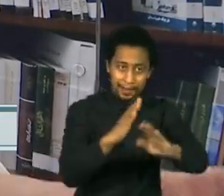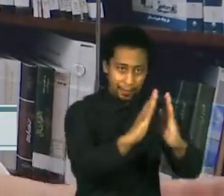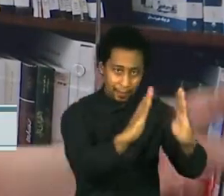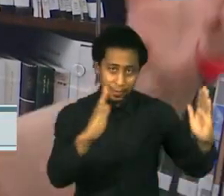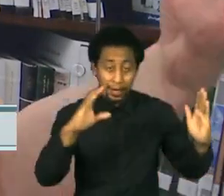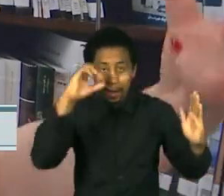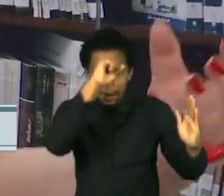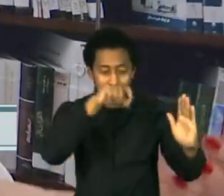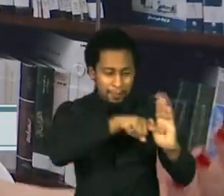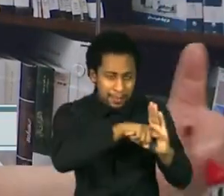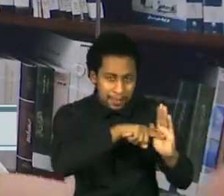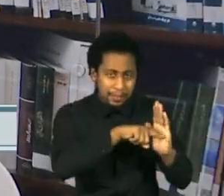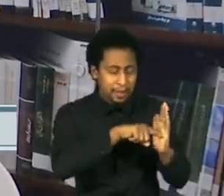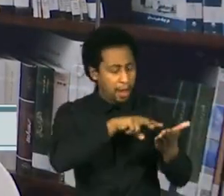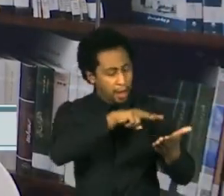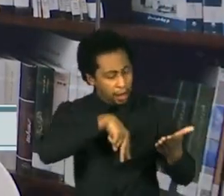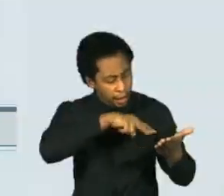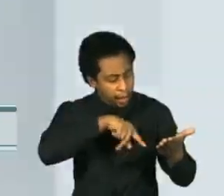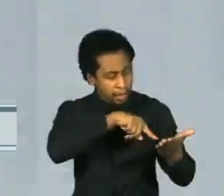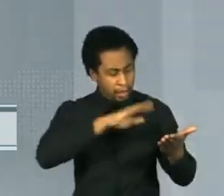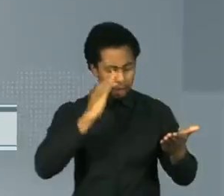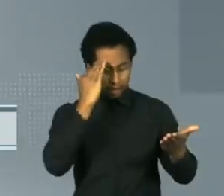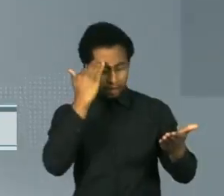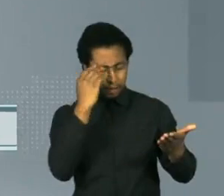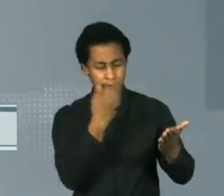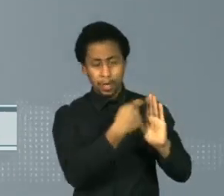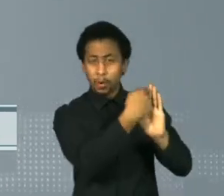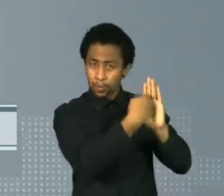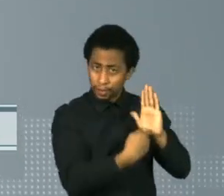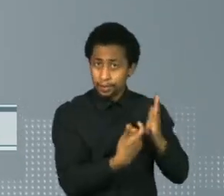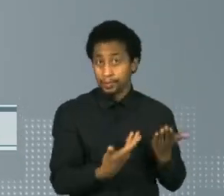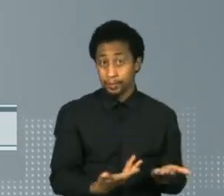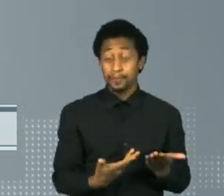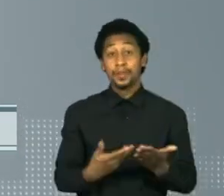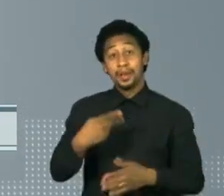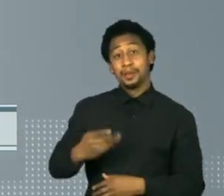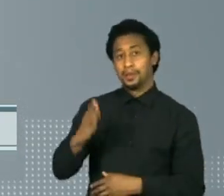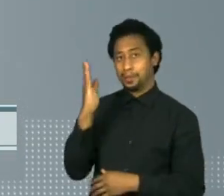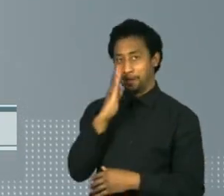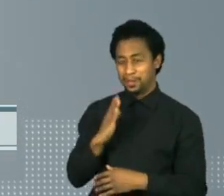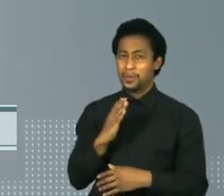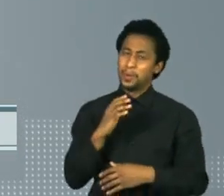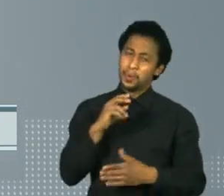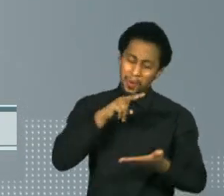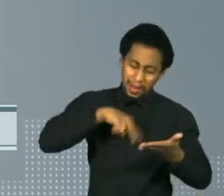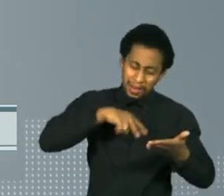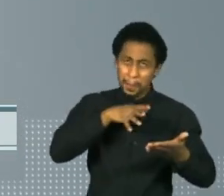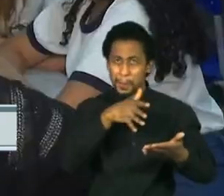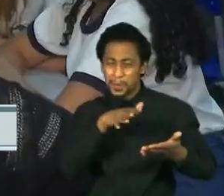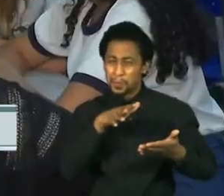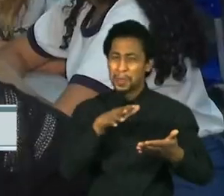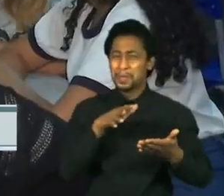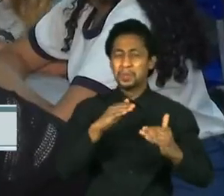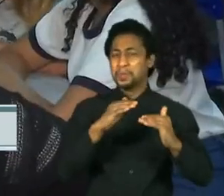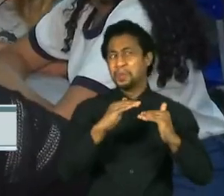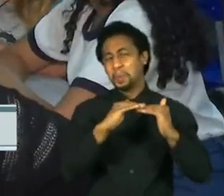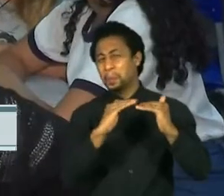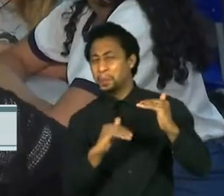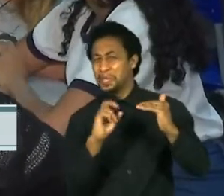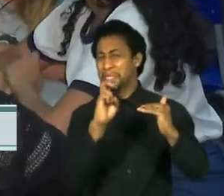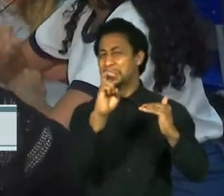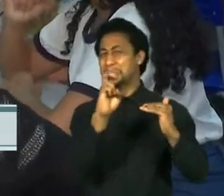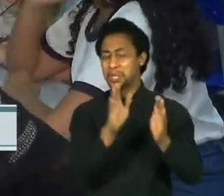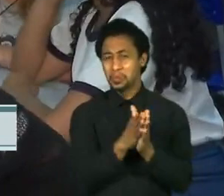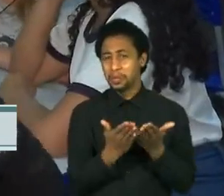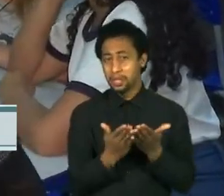vai aprender a analisar e ter um senso crítico. O brasileiro lê, em média, menos de 5 livros por ano. Garantir o acesso